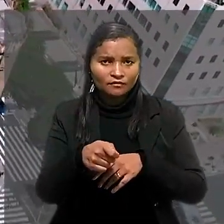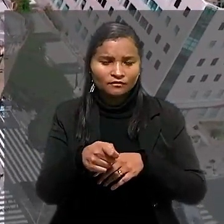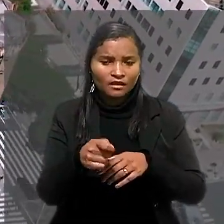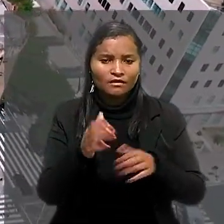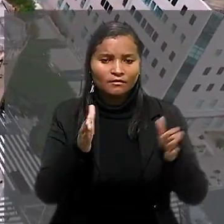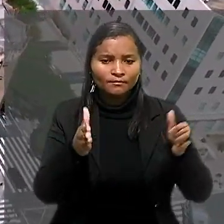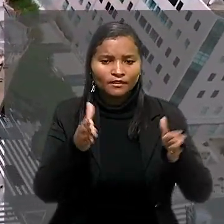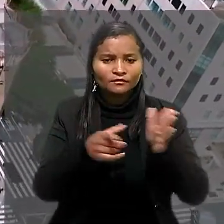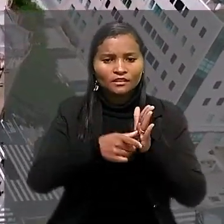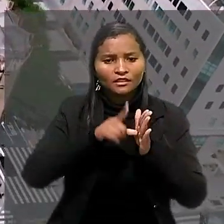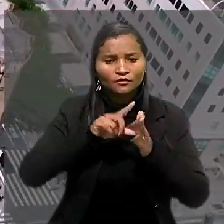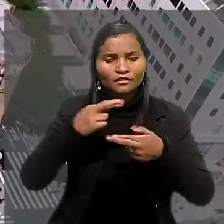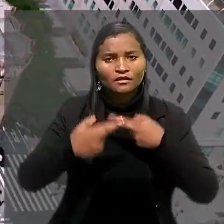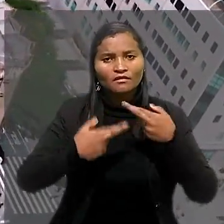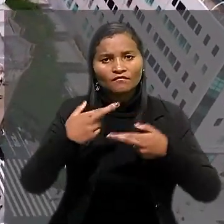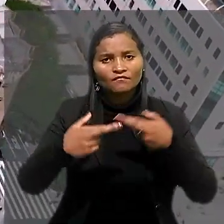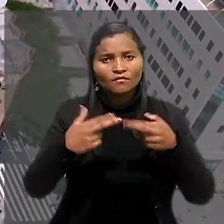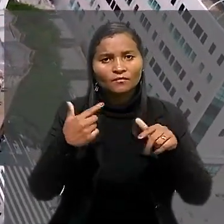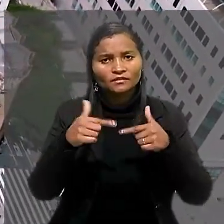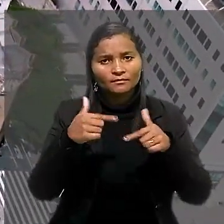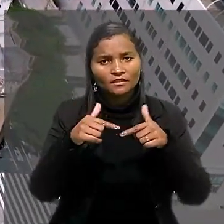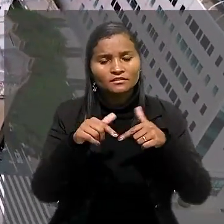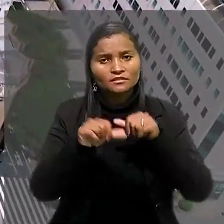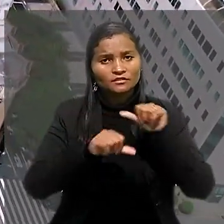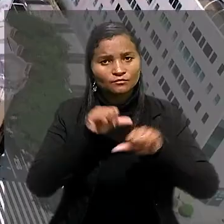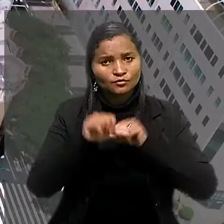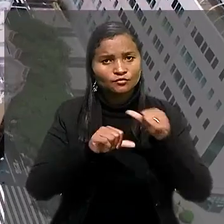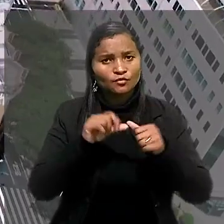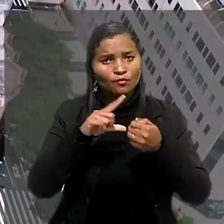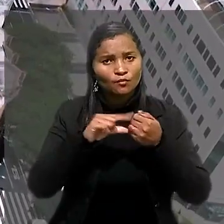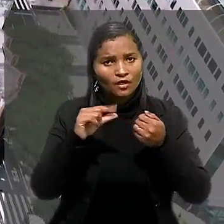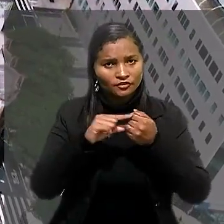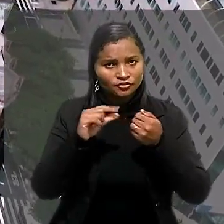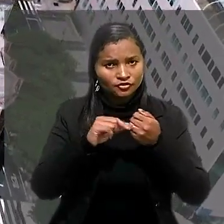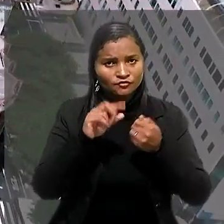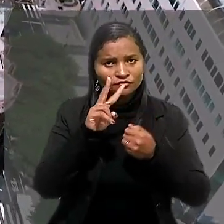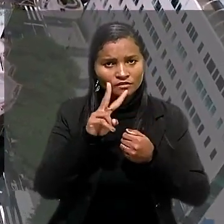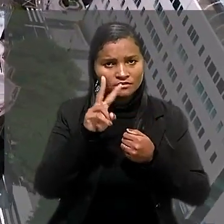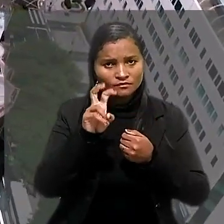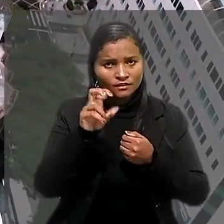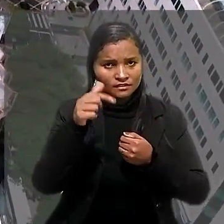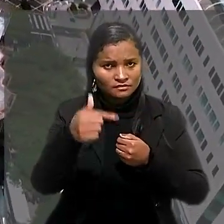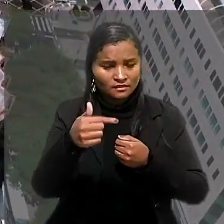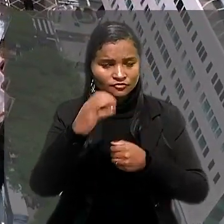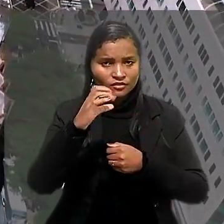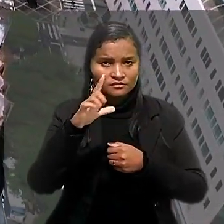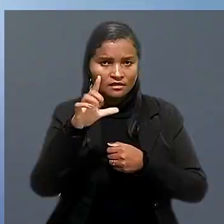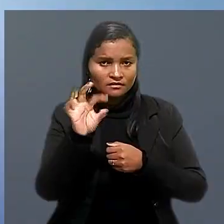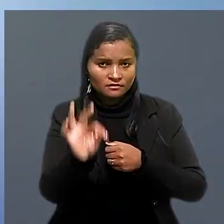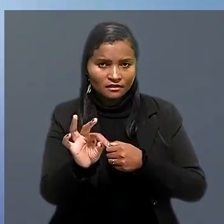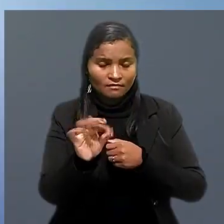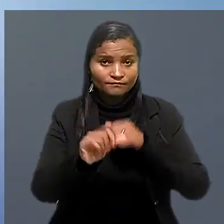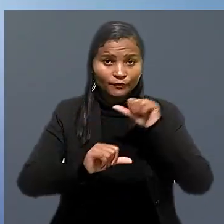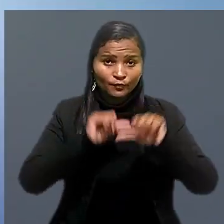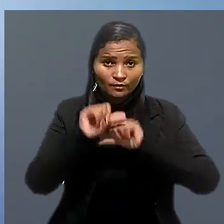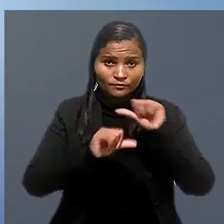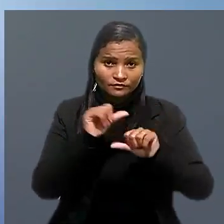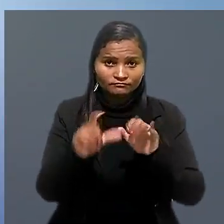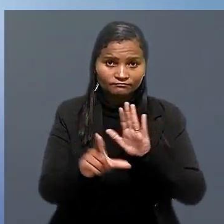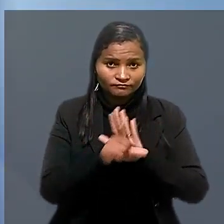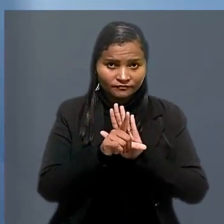período anterior à vigência da reforma trabalhista, que alterou o artigo 257 da CLT. Com a